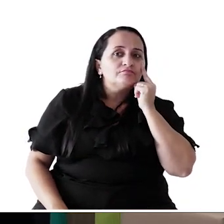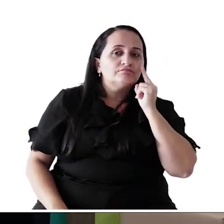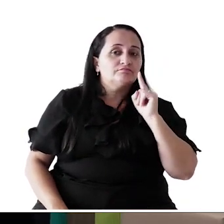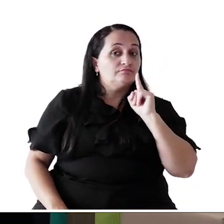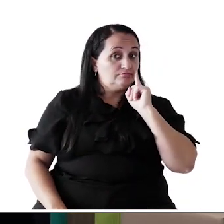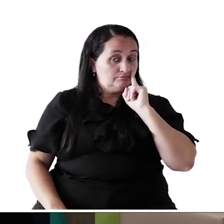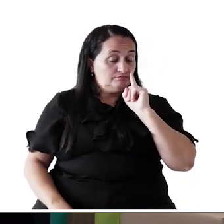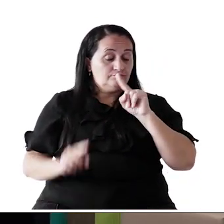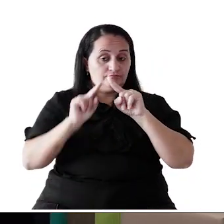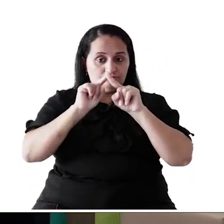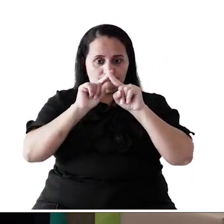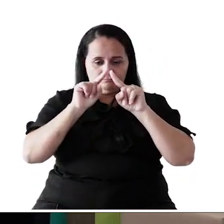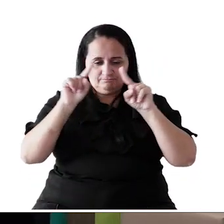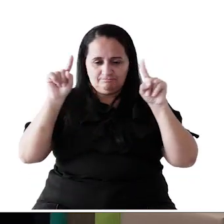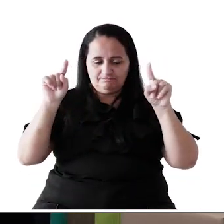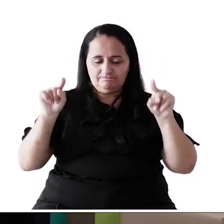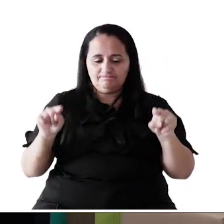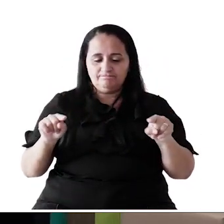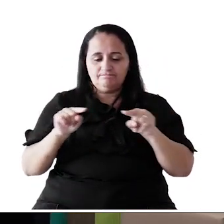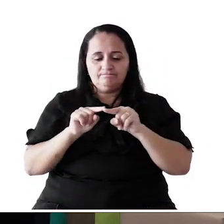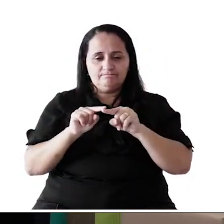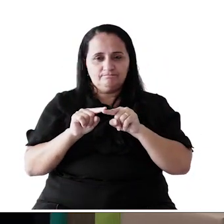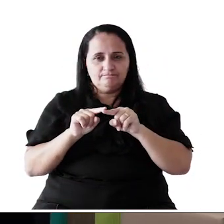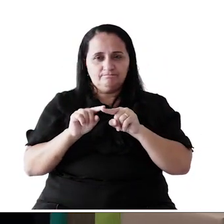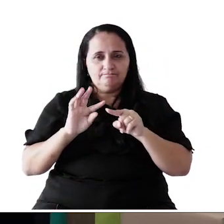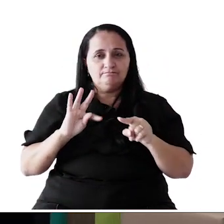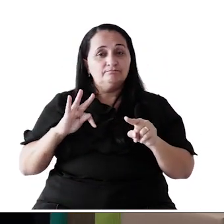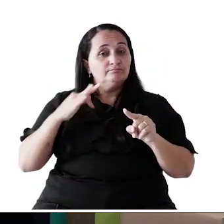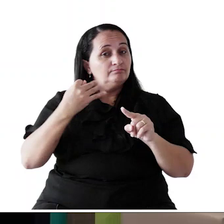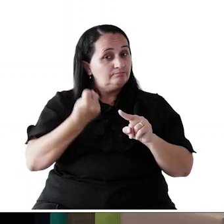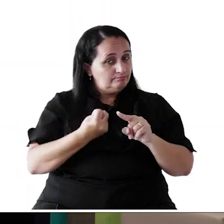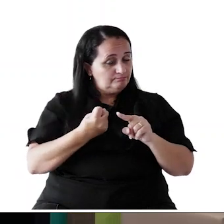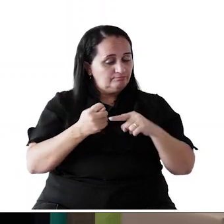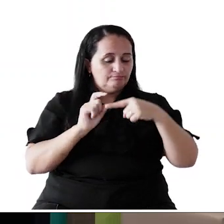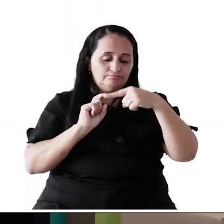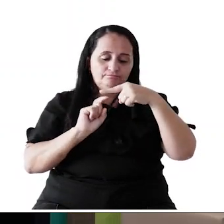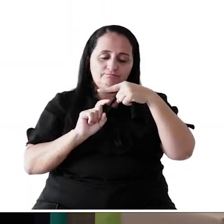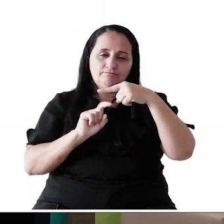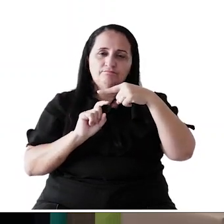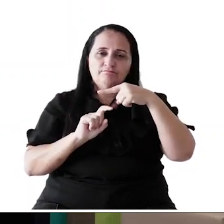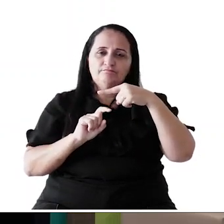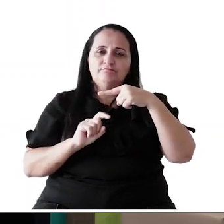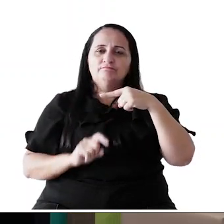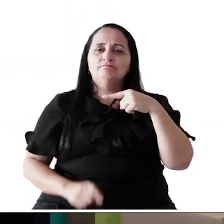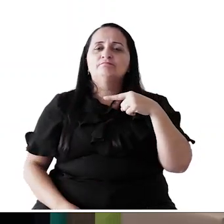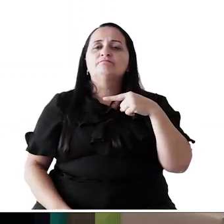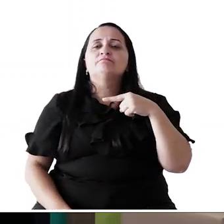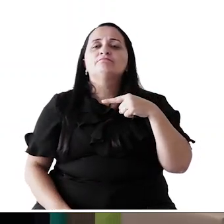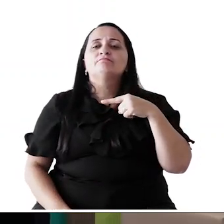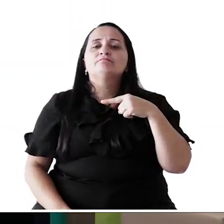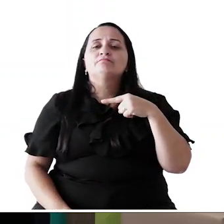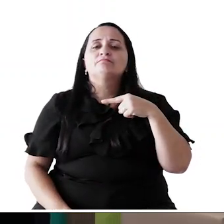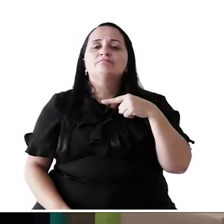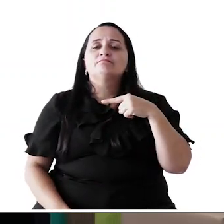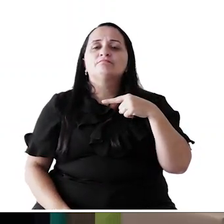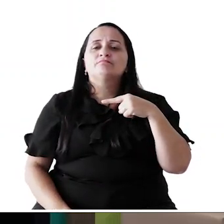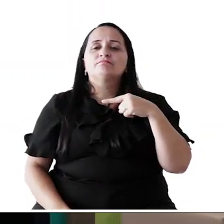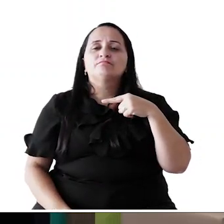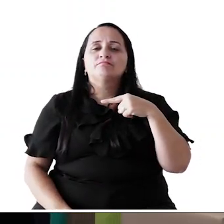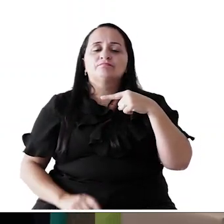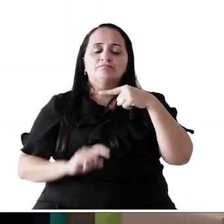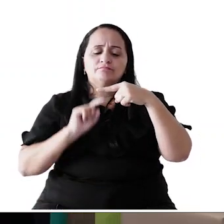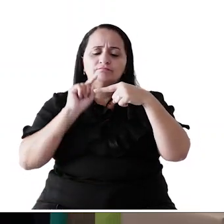um retângulo, que é o nosso todo. E esse todo está dividido em